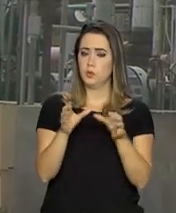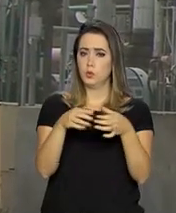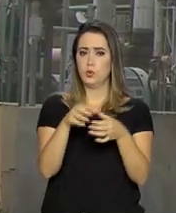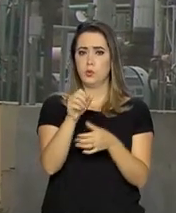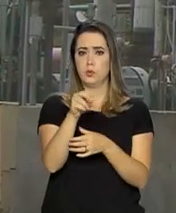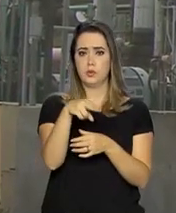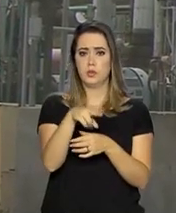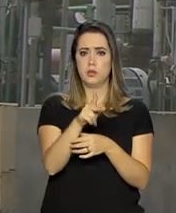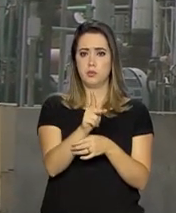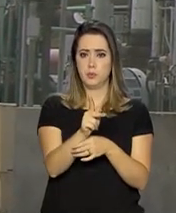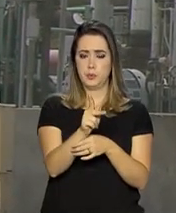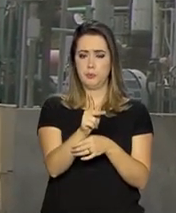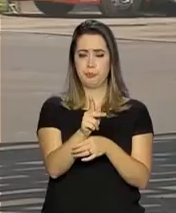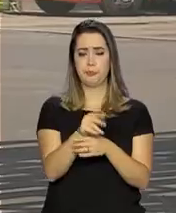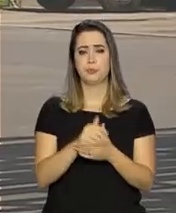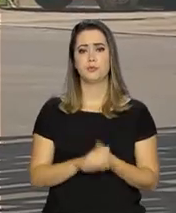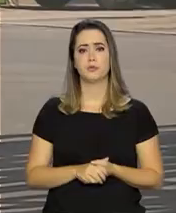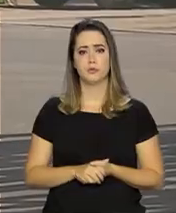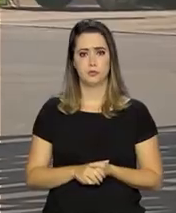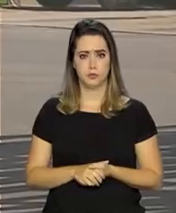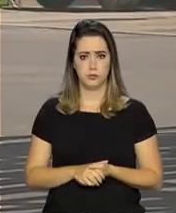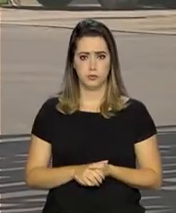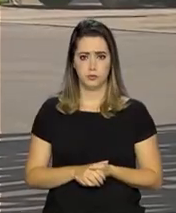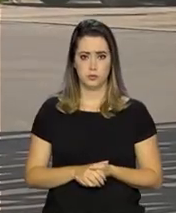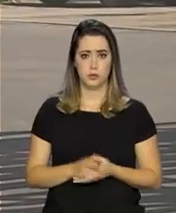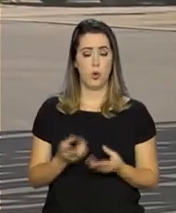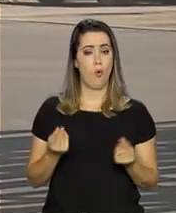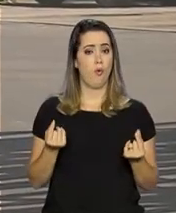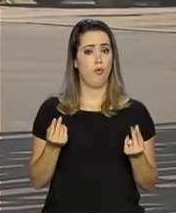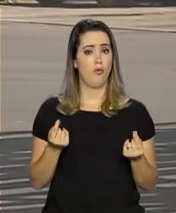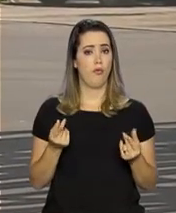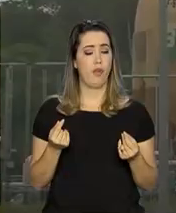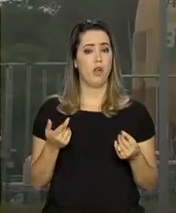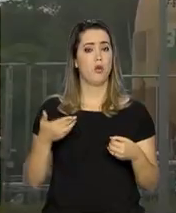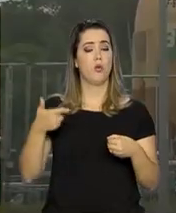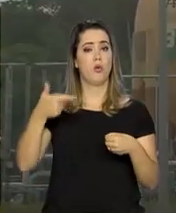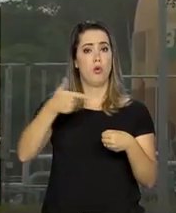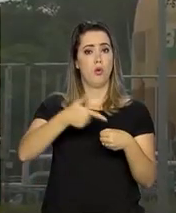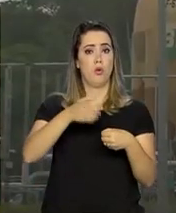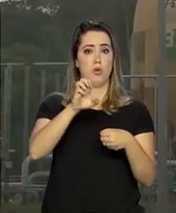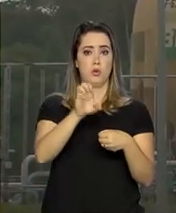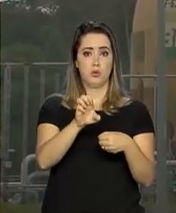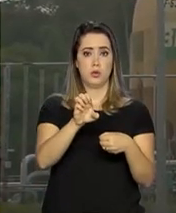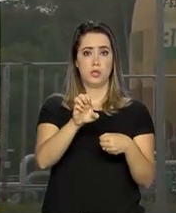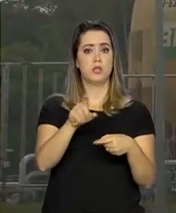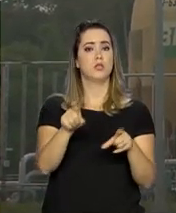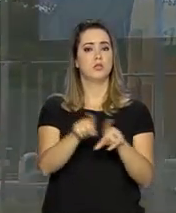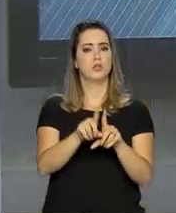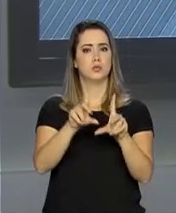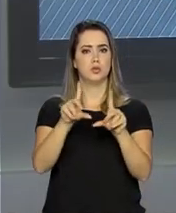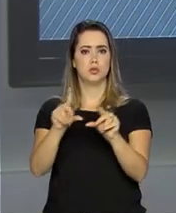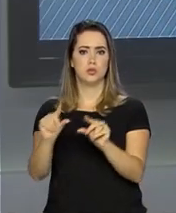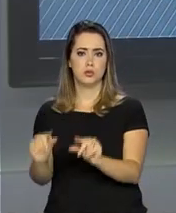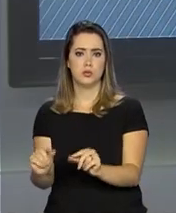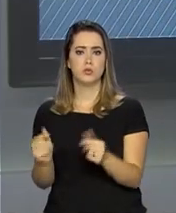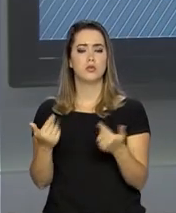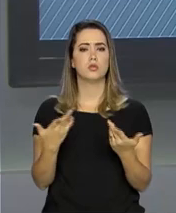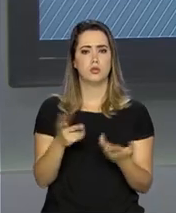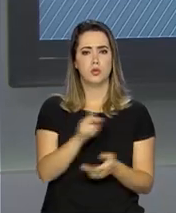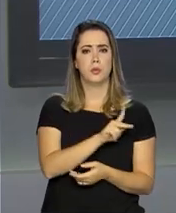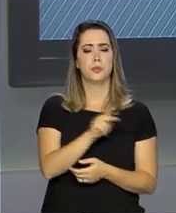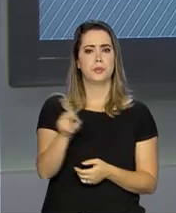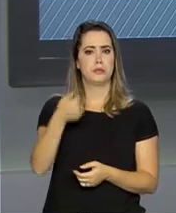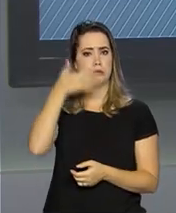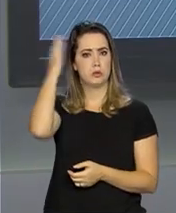do Petróleo, Gás Natural e Biocombustíveis, ANP. O preço do etanol também teve redução. Recentemente, o